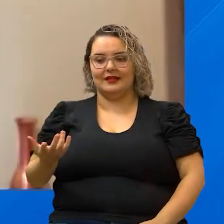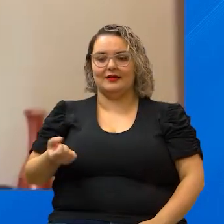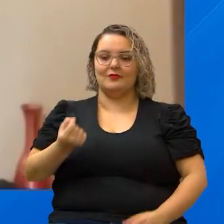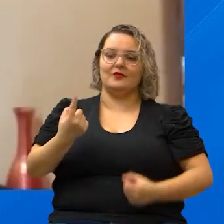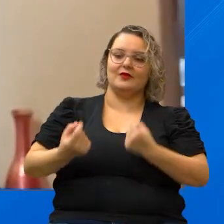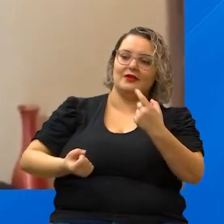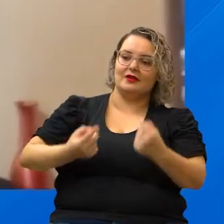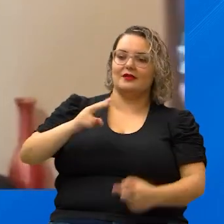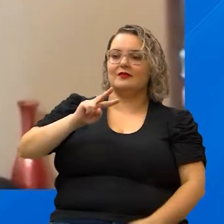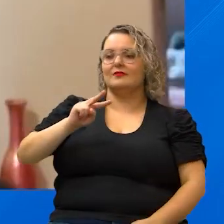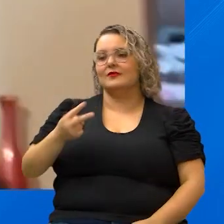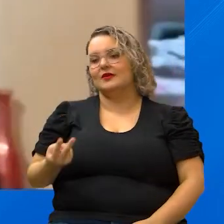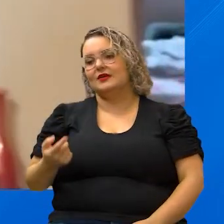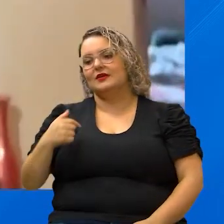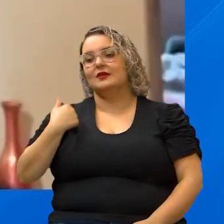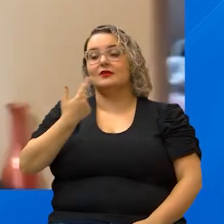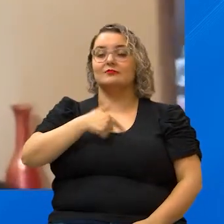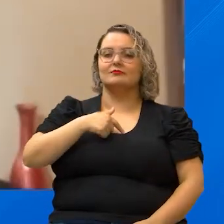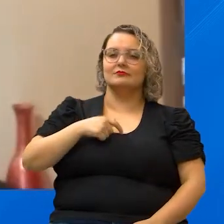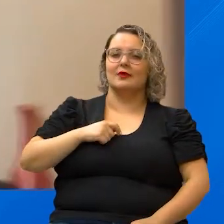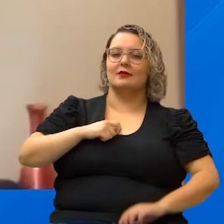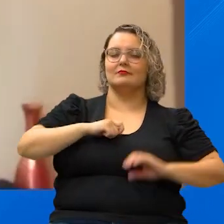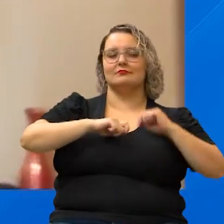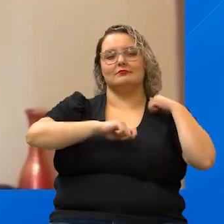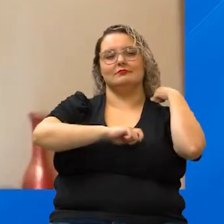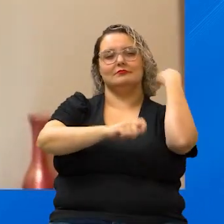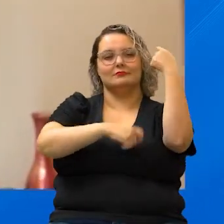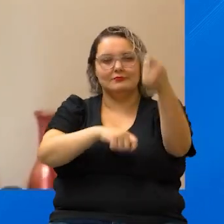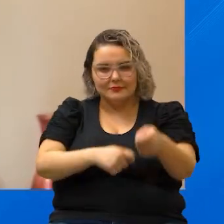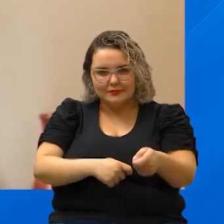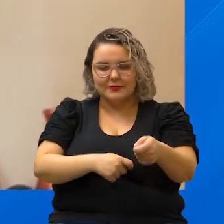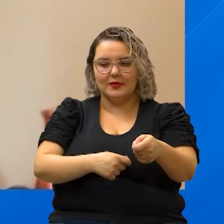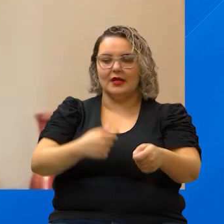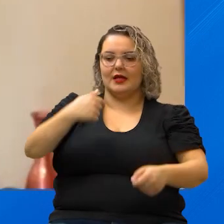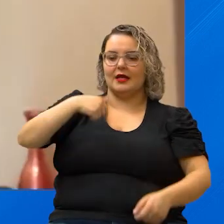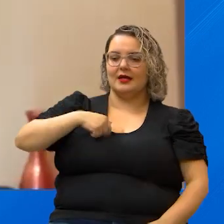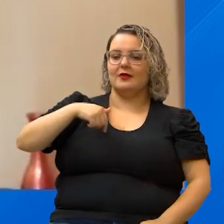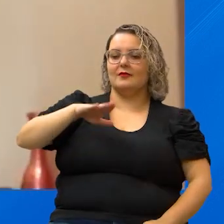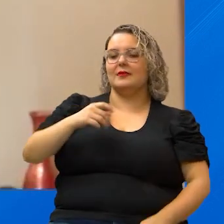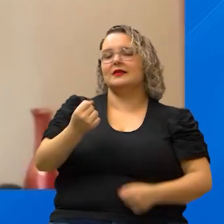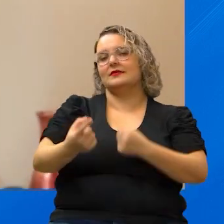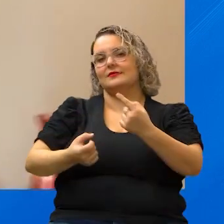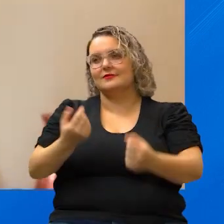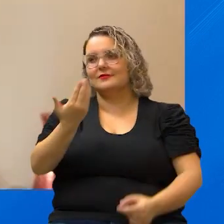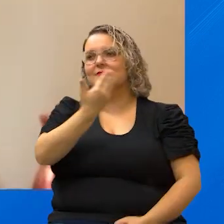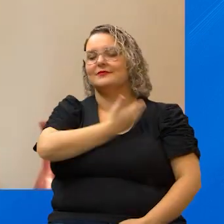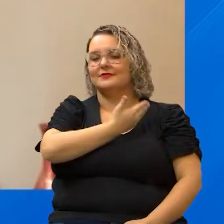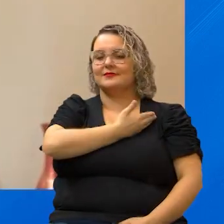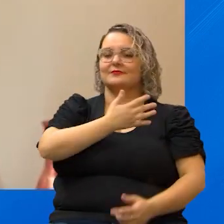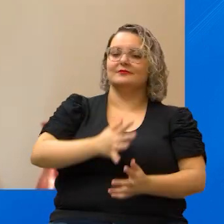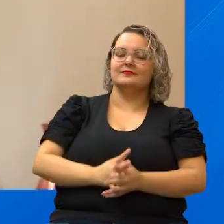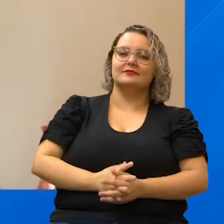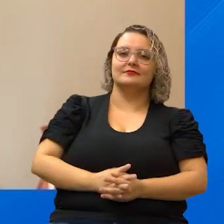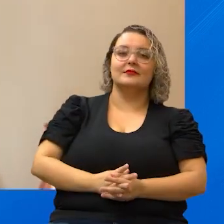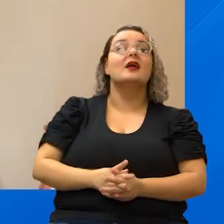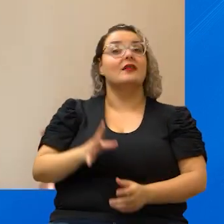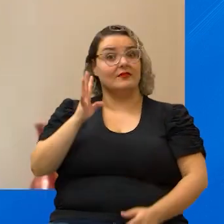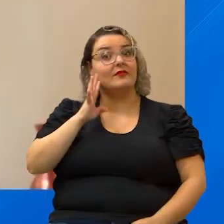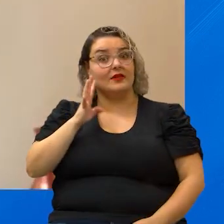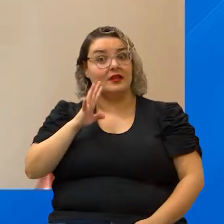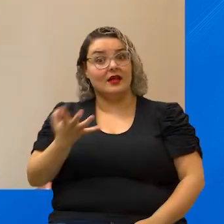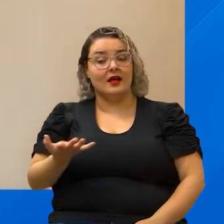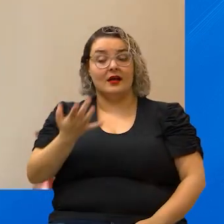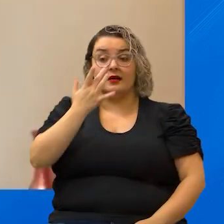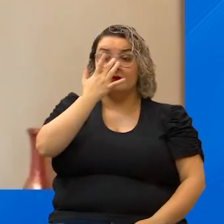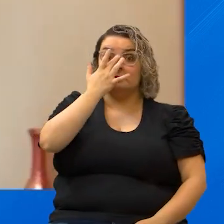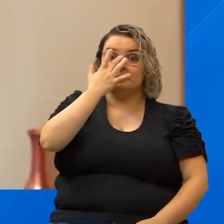por algumas vezes nós fomos pescar, né, o professor Alberto, eu e mais alguns amigos, e foi muito bacana,